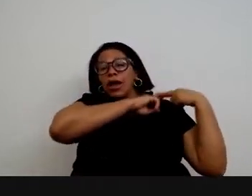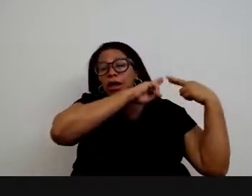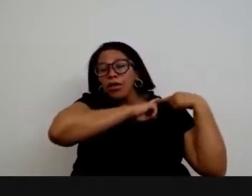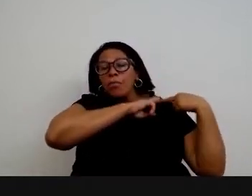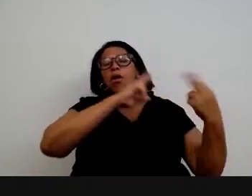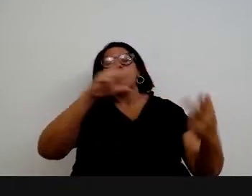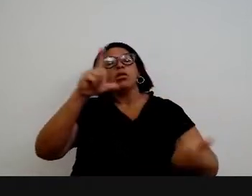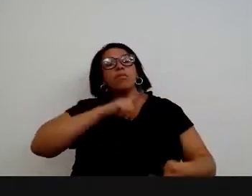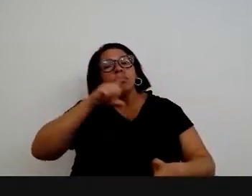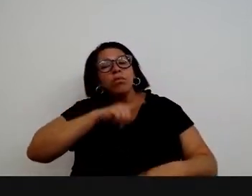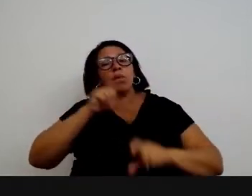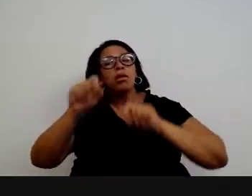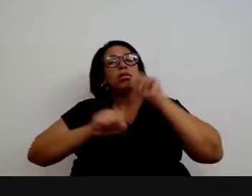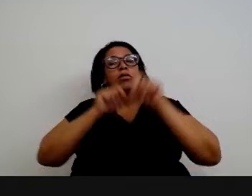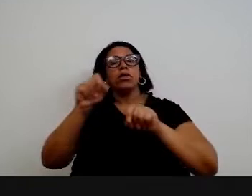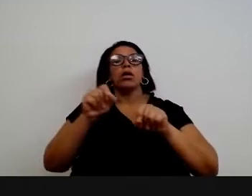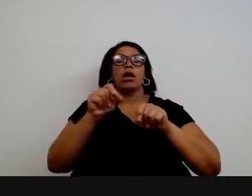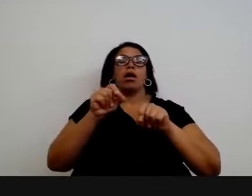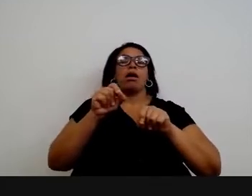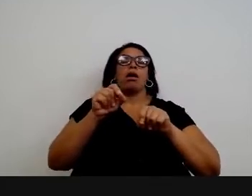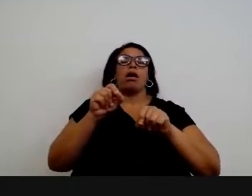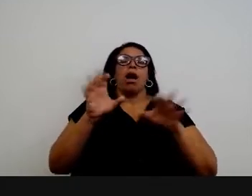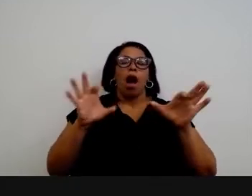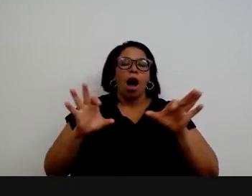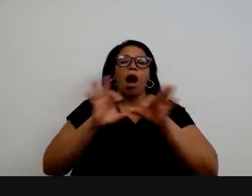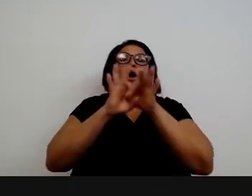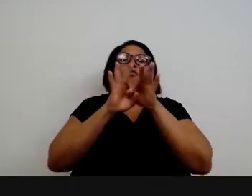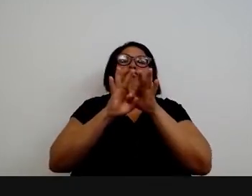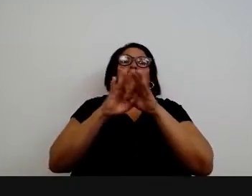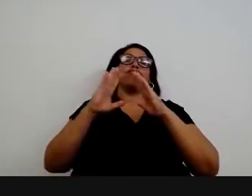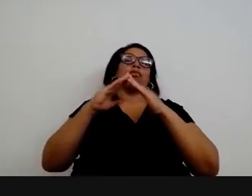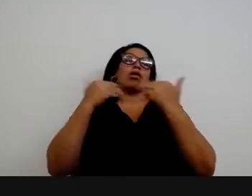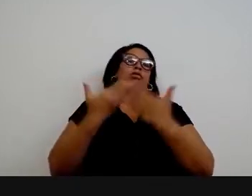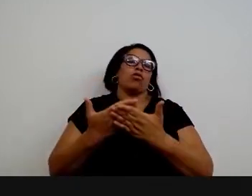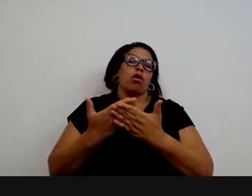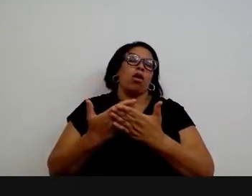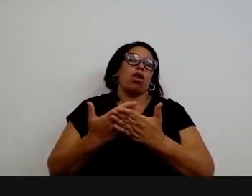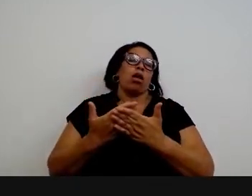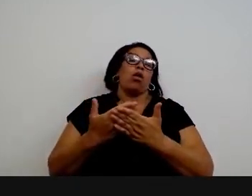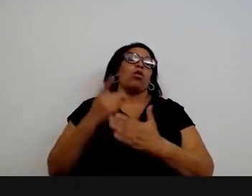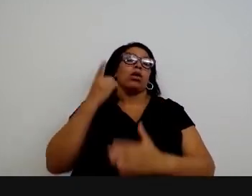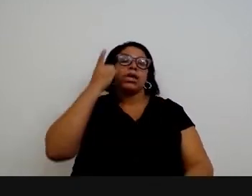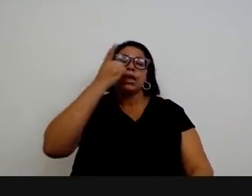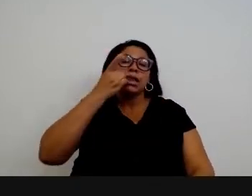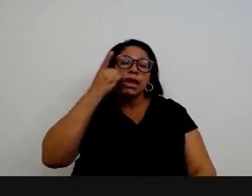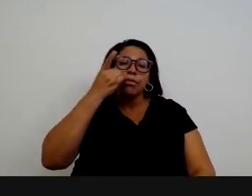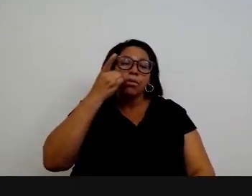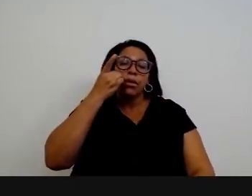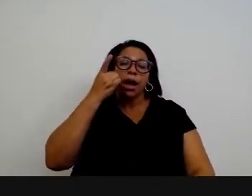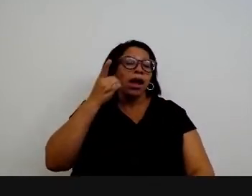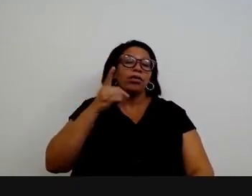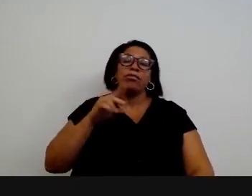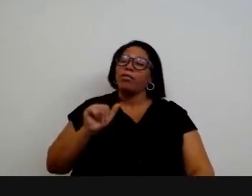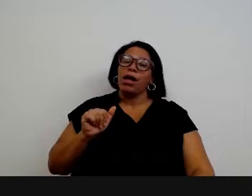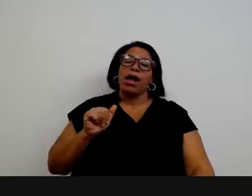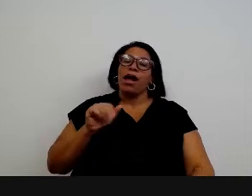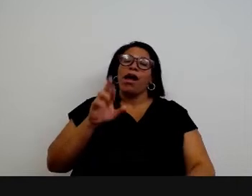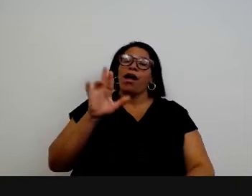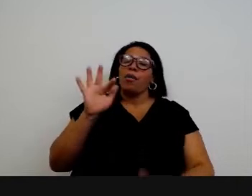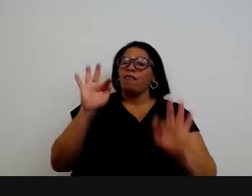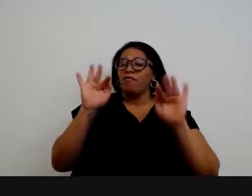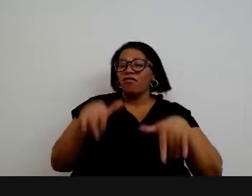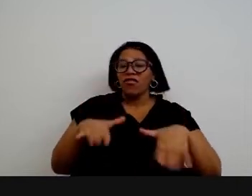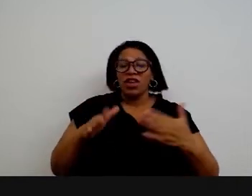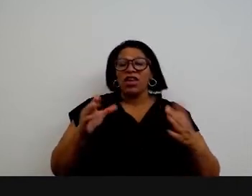que a gente poderia ter adicionada e vinculada àquela instituição. Os parlamentares passam, o parlamento não